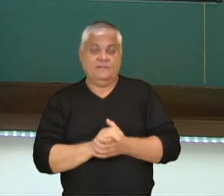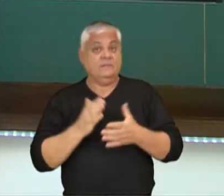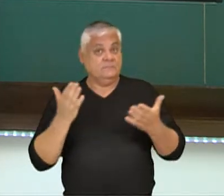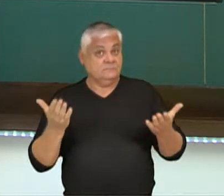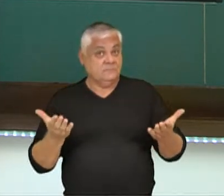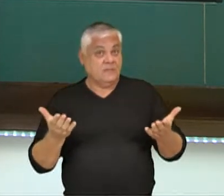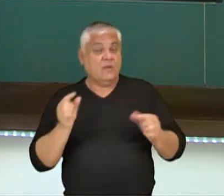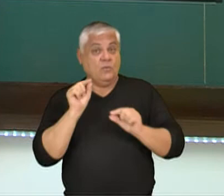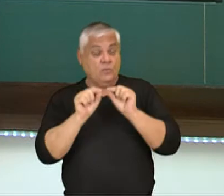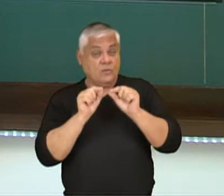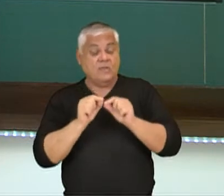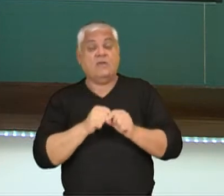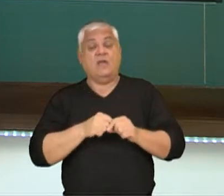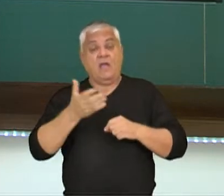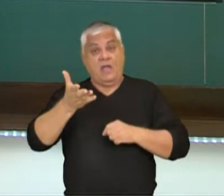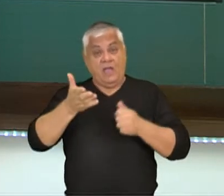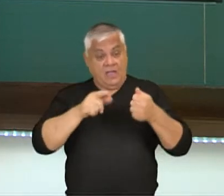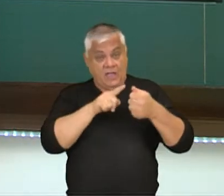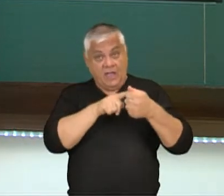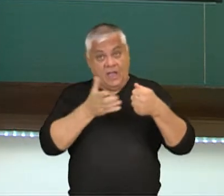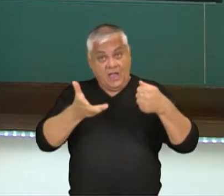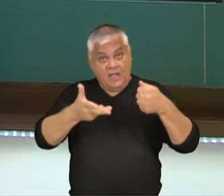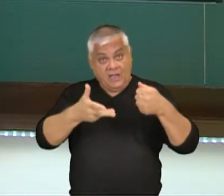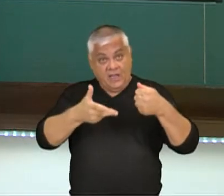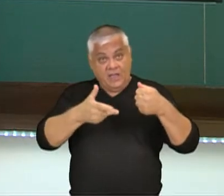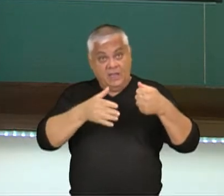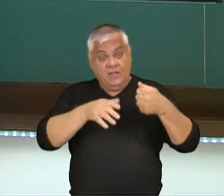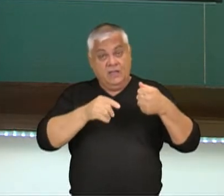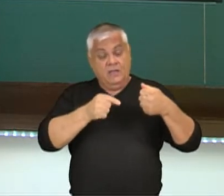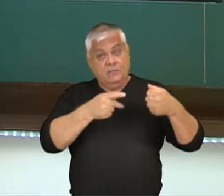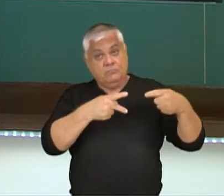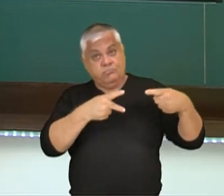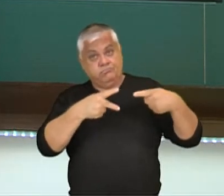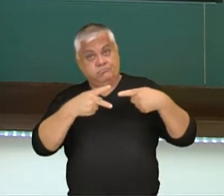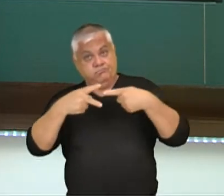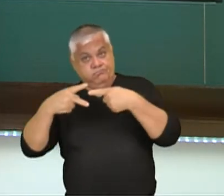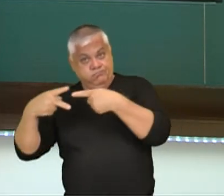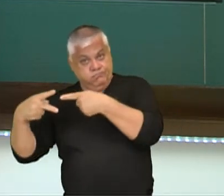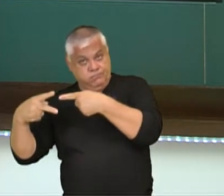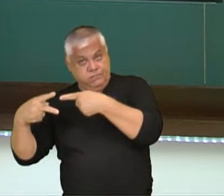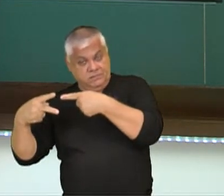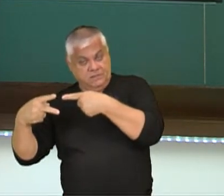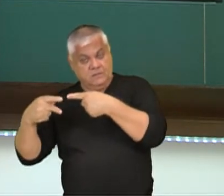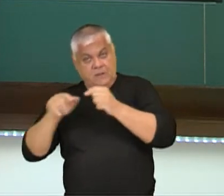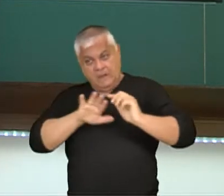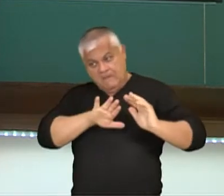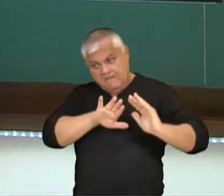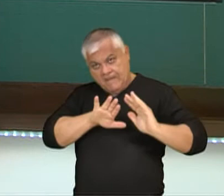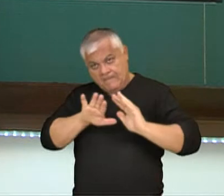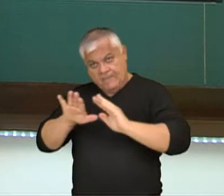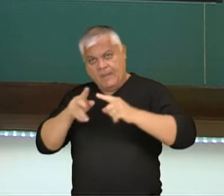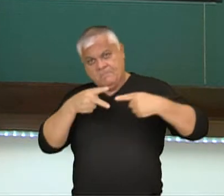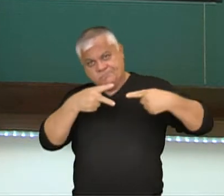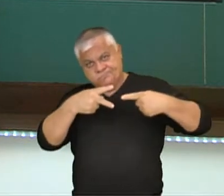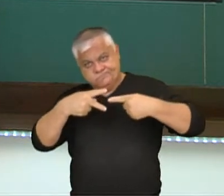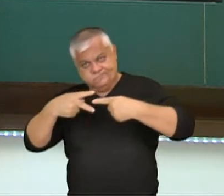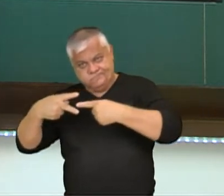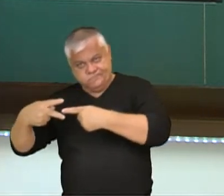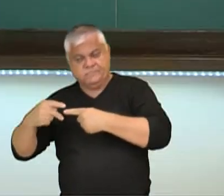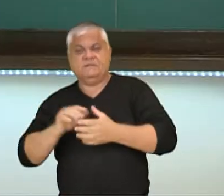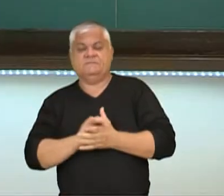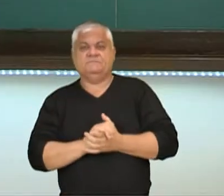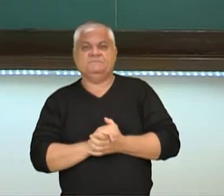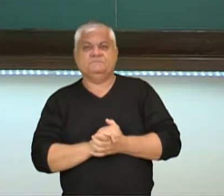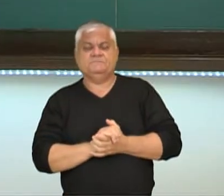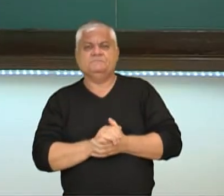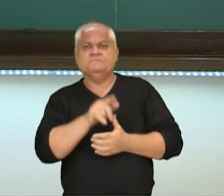claro, né, que a aceleração ela ocorre na direção da força, beleza? Na direção e no sentido da força.